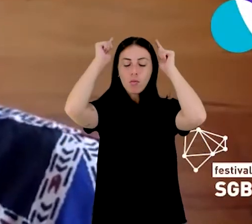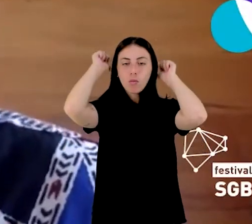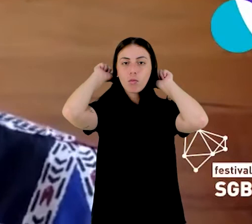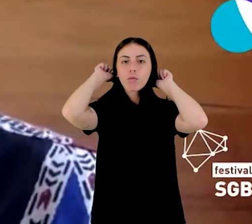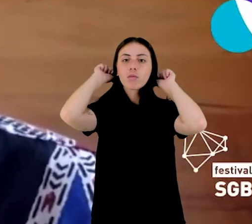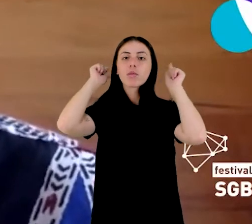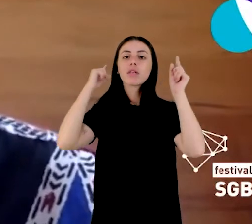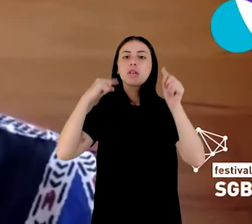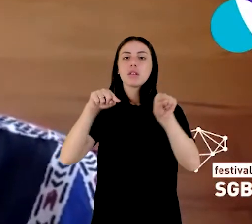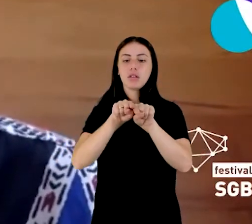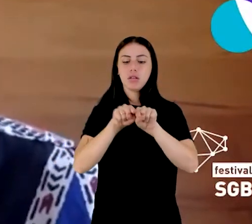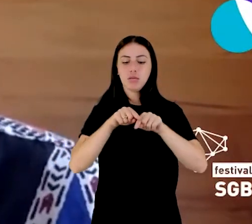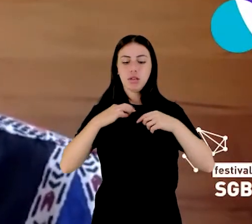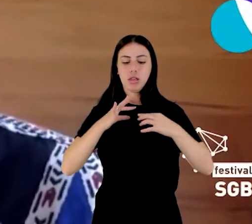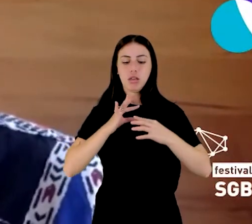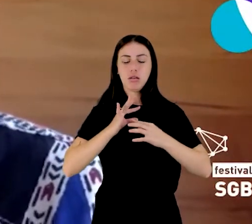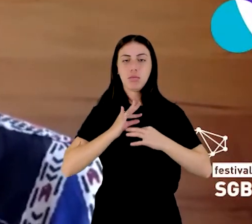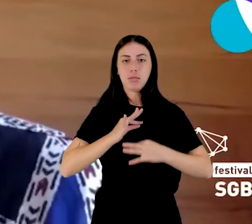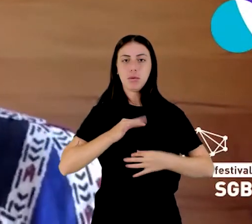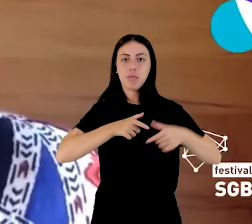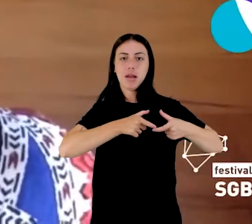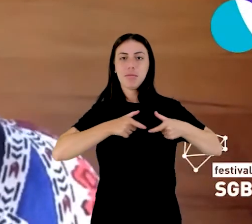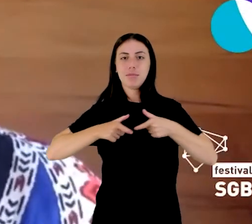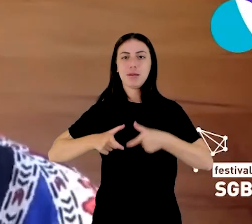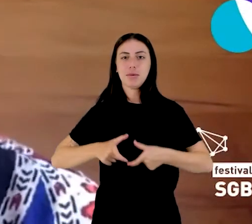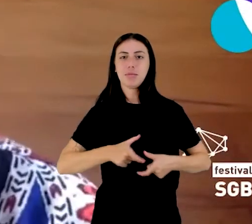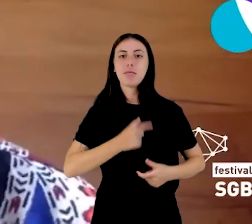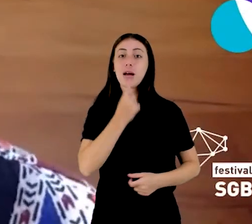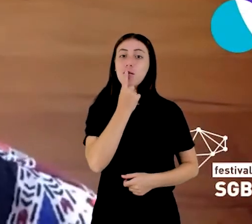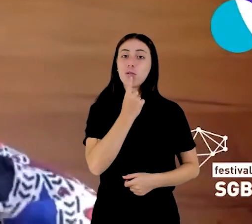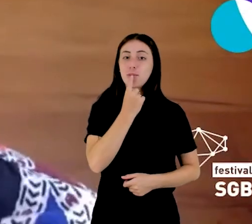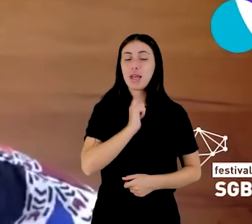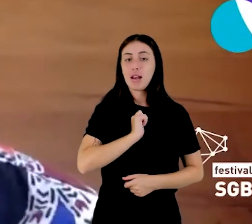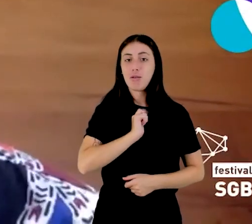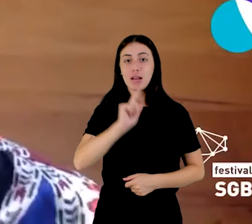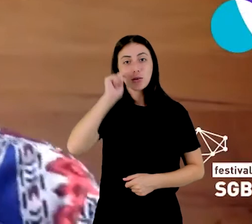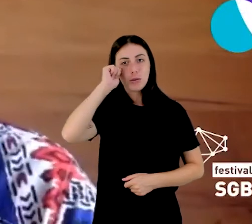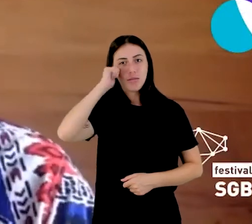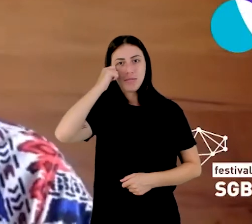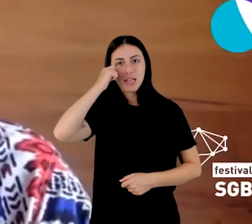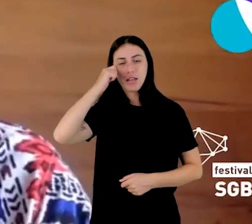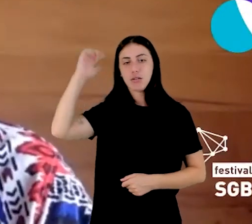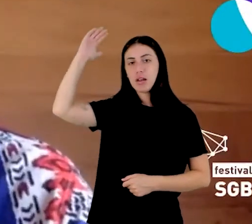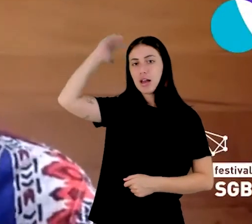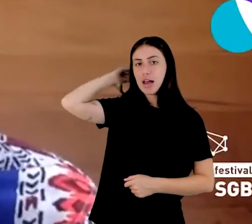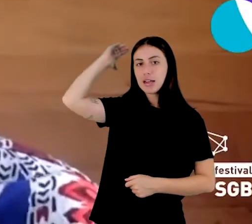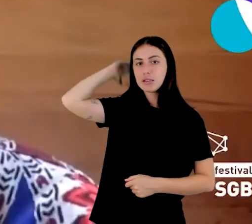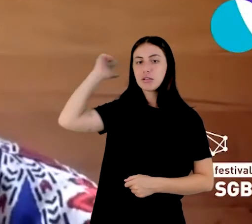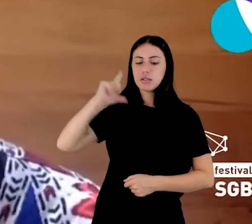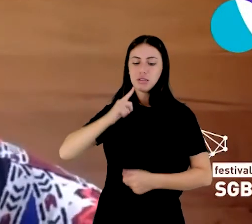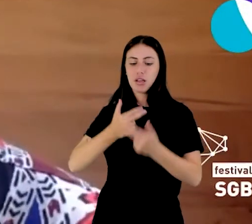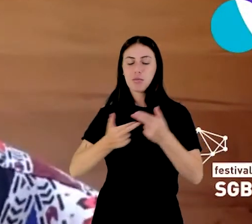tenho olhos castanhos, barba, cabelo curto. Eu estou usando uma camiseta estampada com quadrados